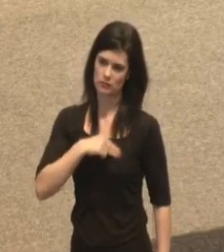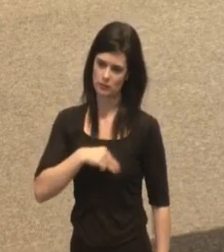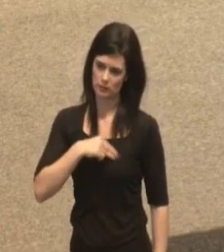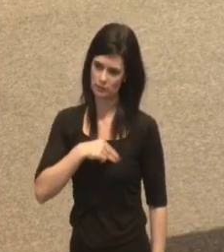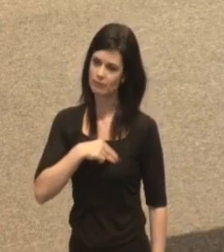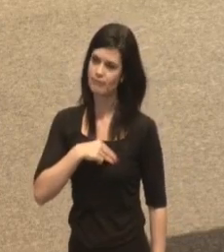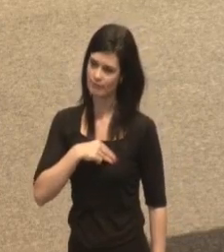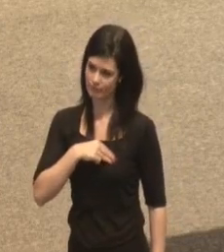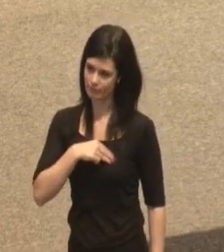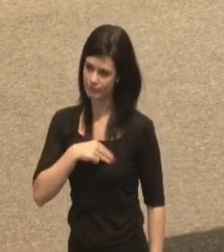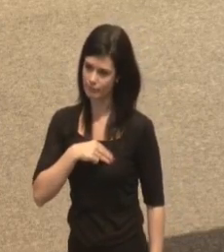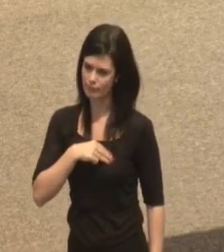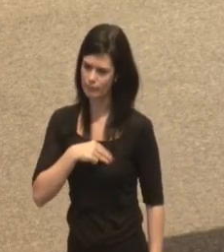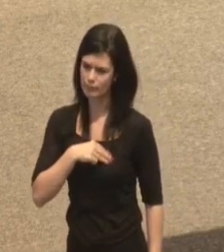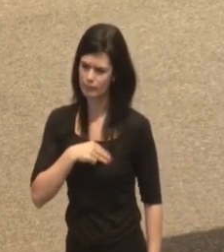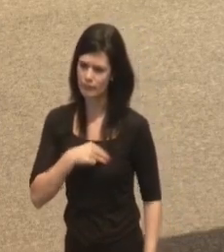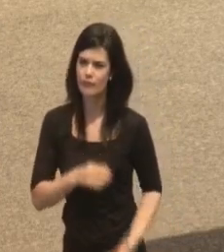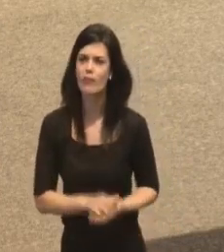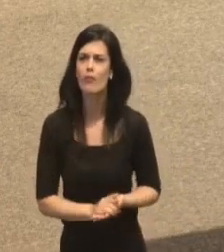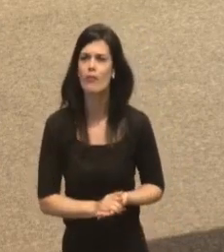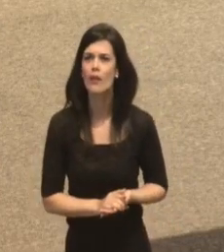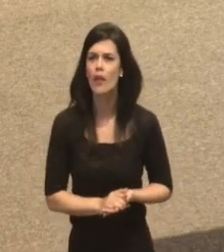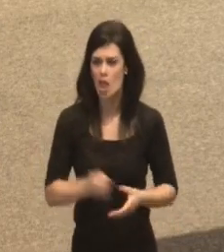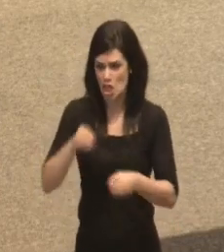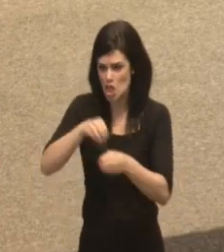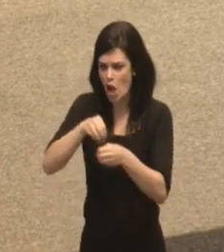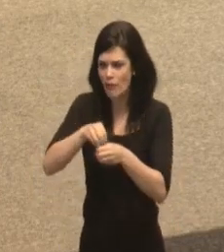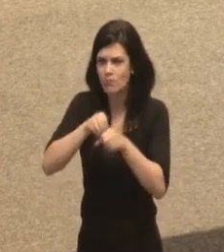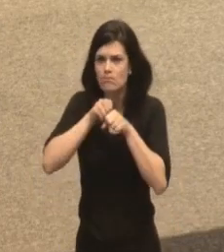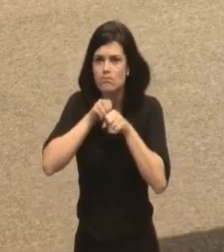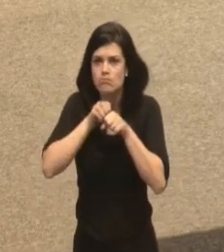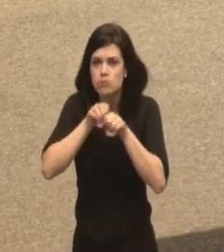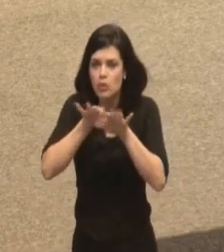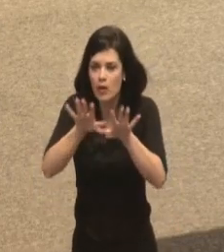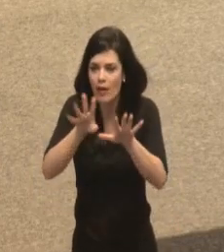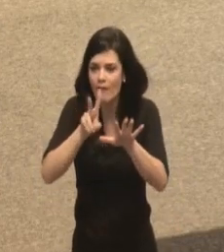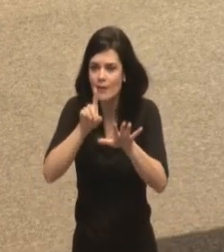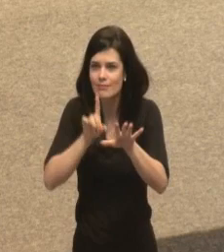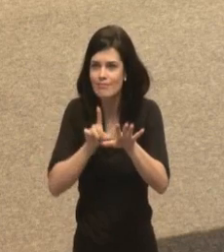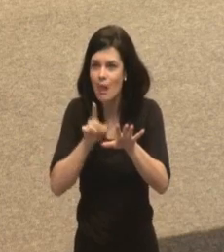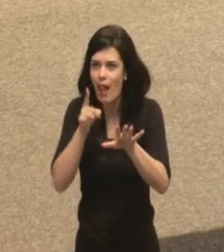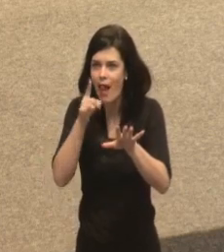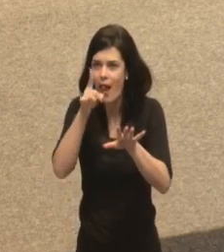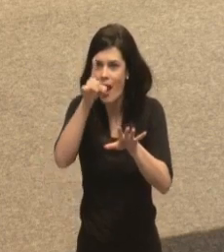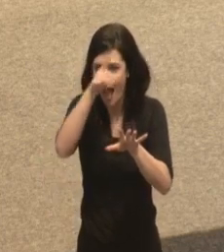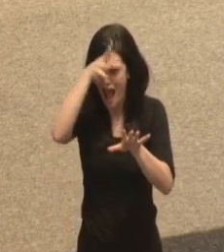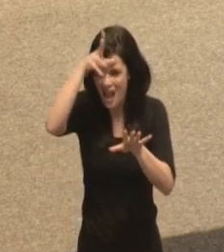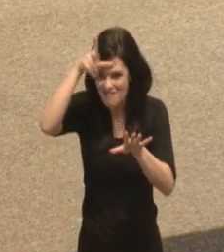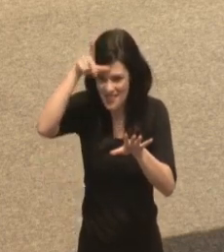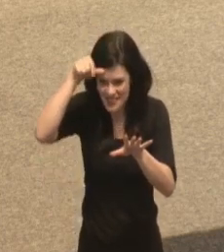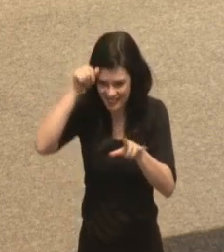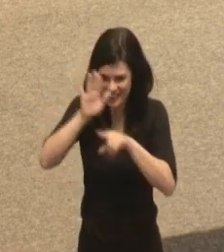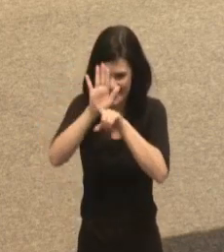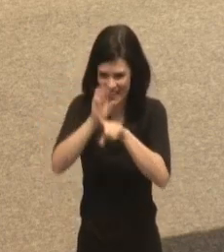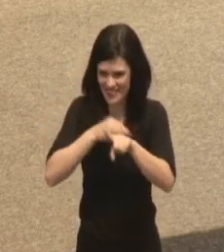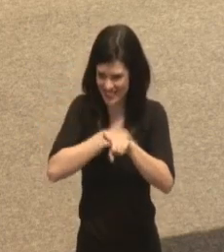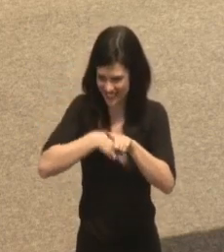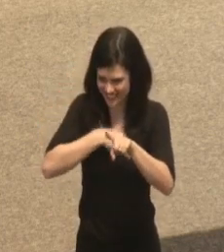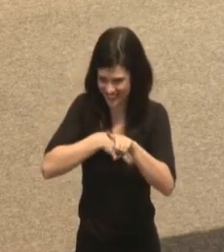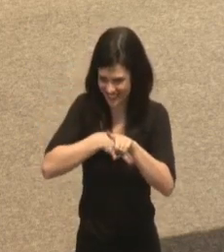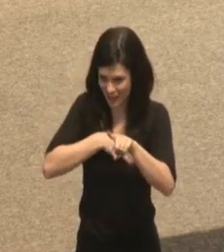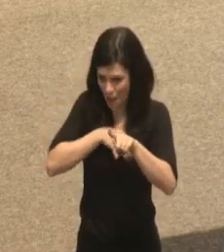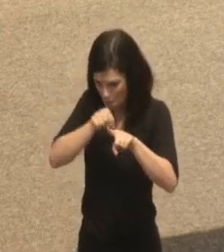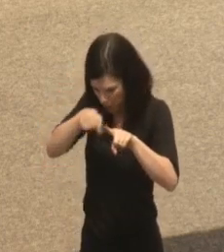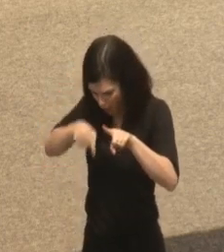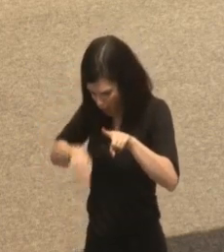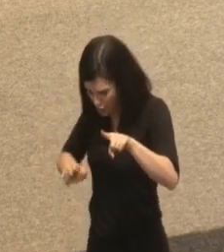ao Senhor. E onde ela vai chegar? Ela vai chegar lá no interior da Amazônia, para sustentar os missionários. vai chegar no Rio Grande